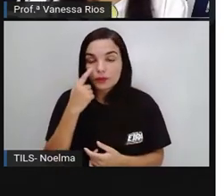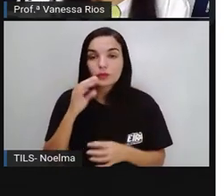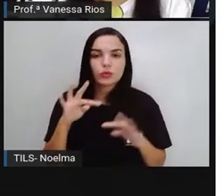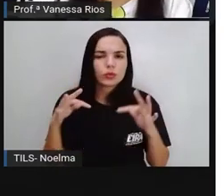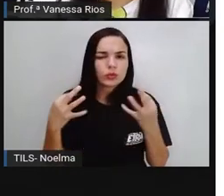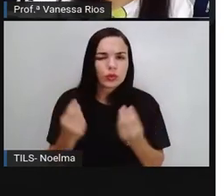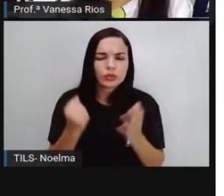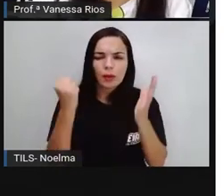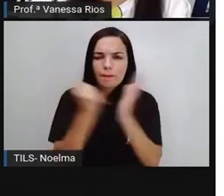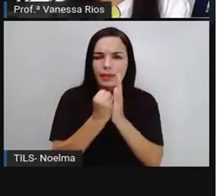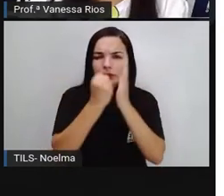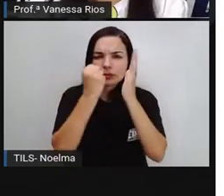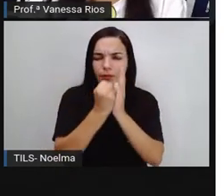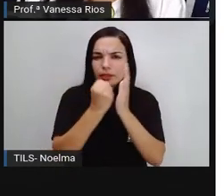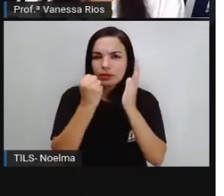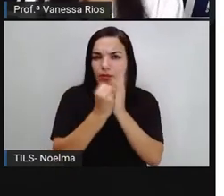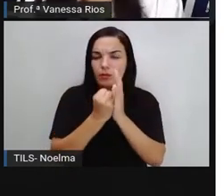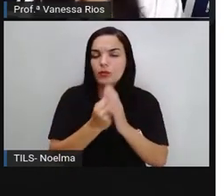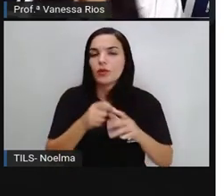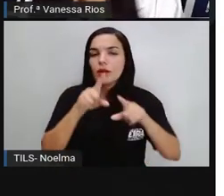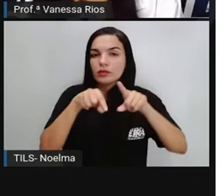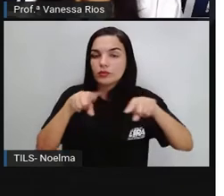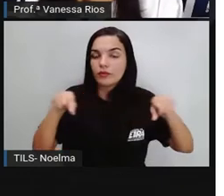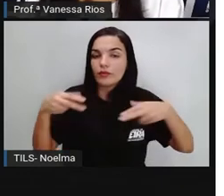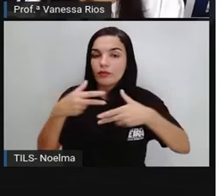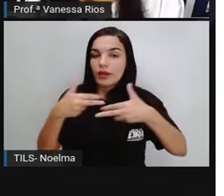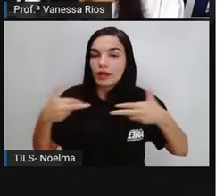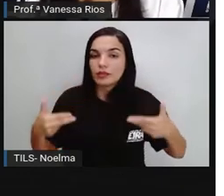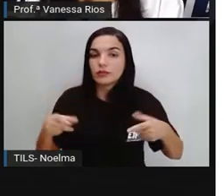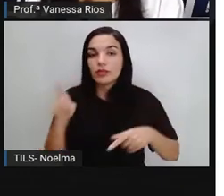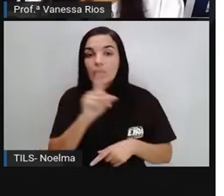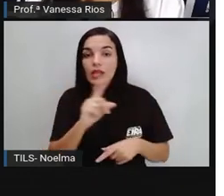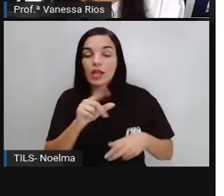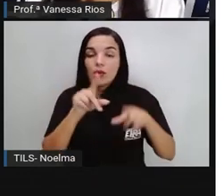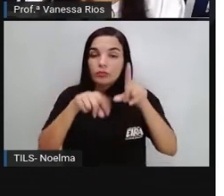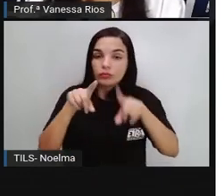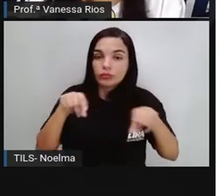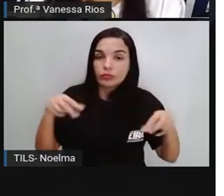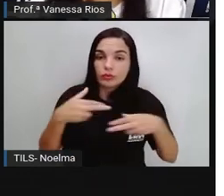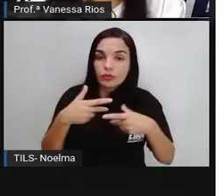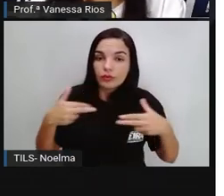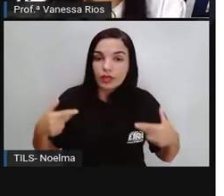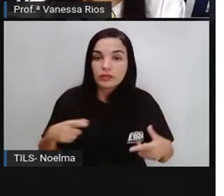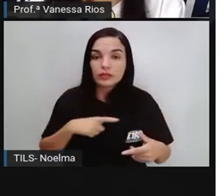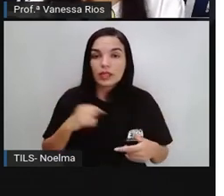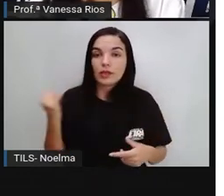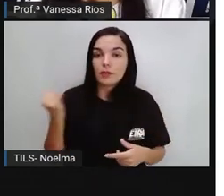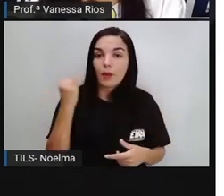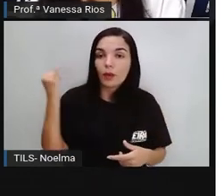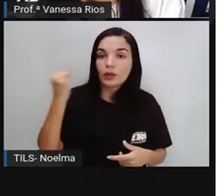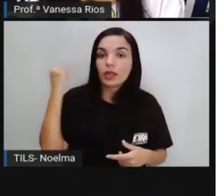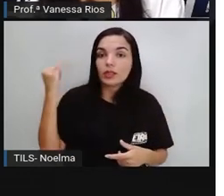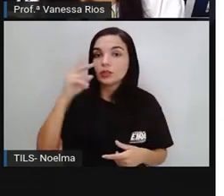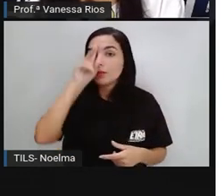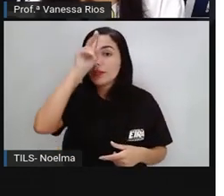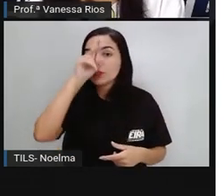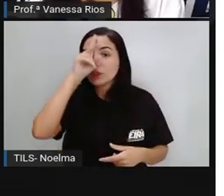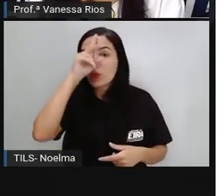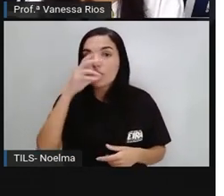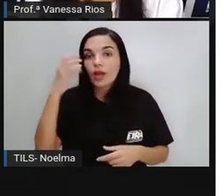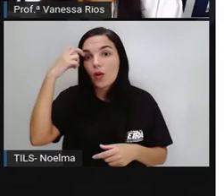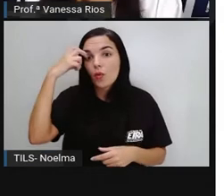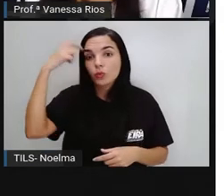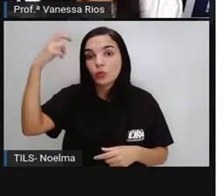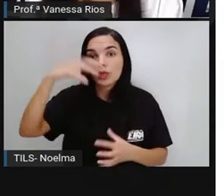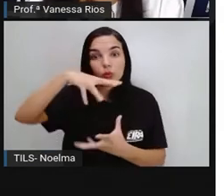bens materiais e imateriais que são considerados importantes para a história e para a cultura do